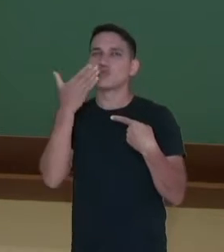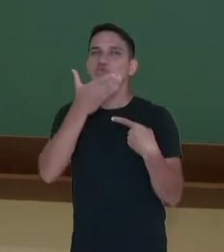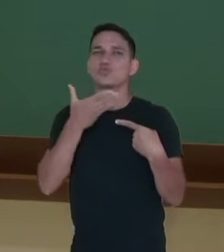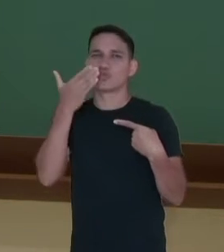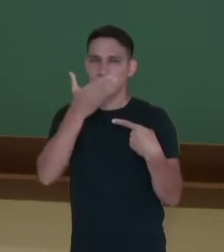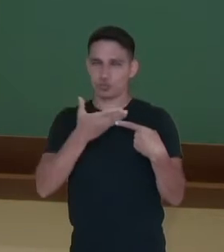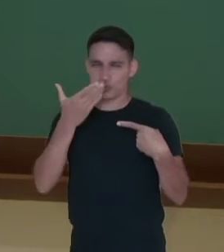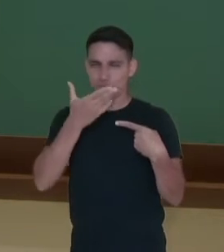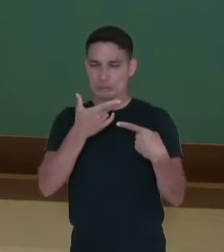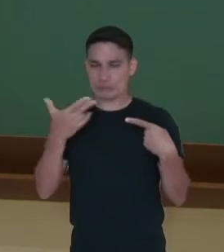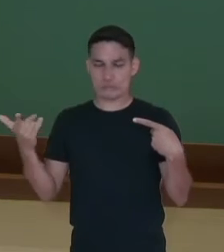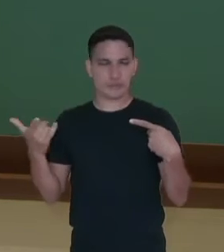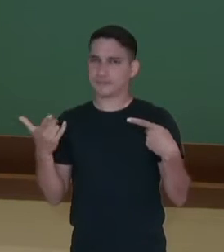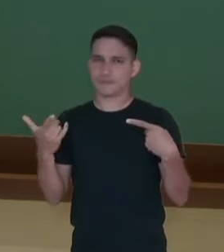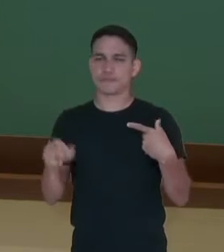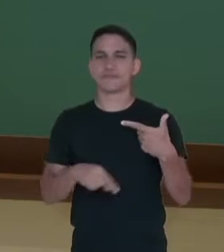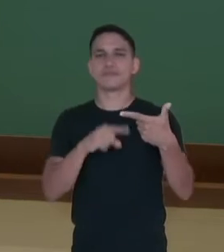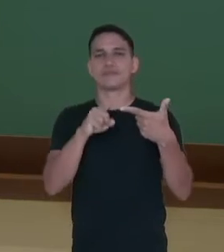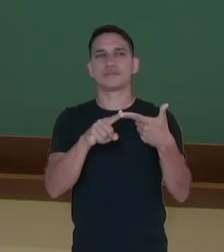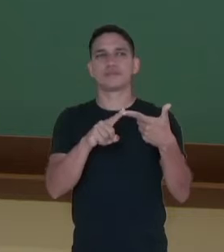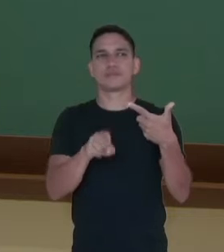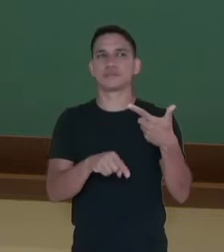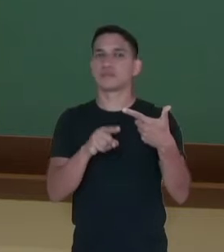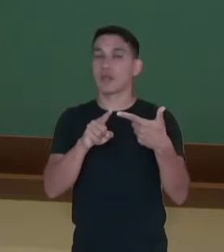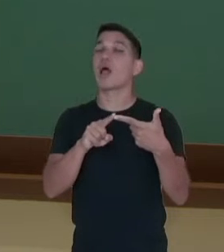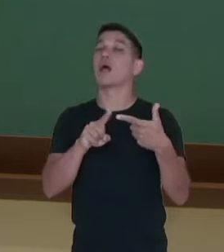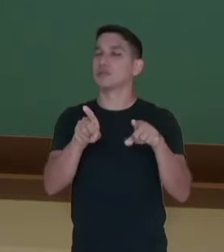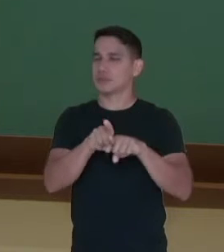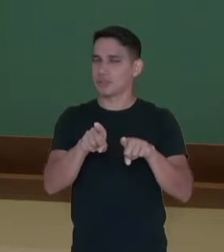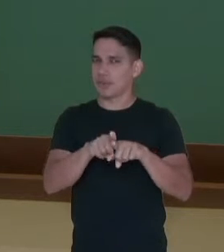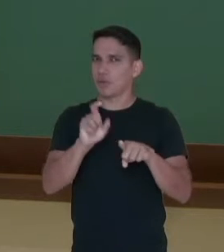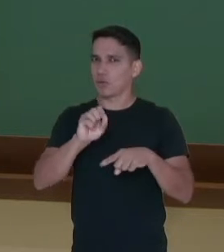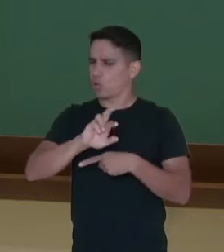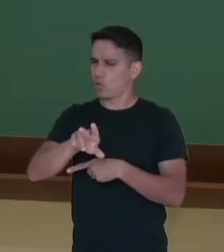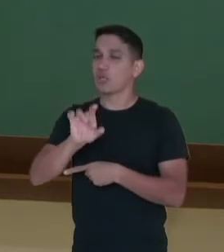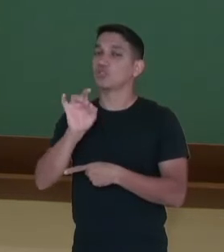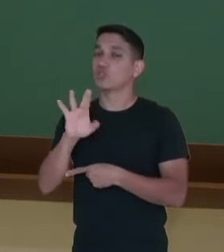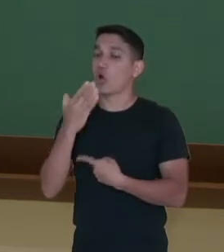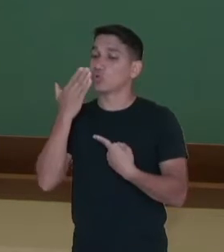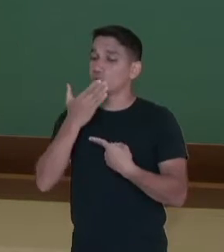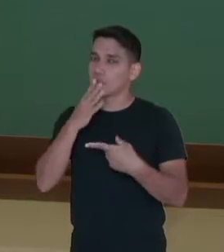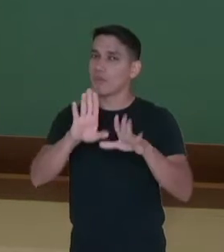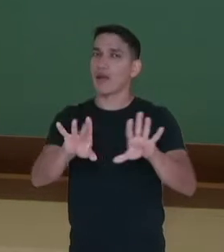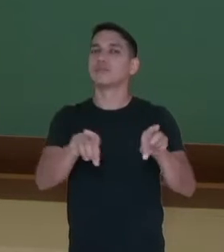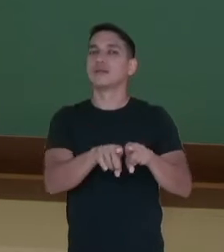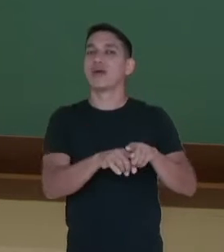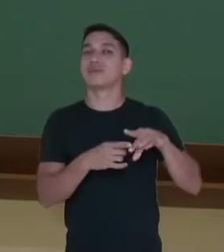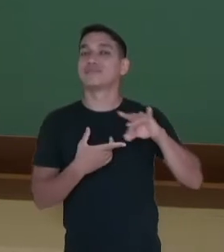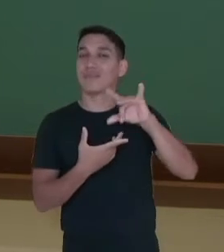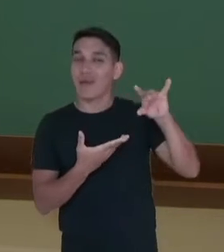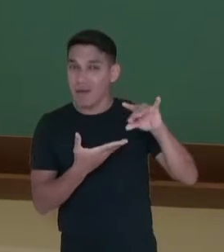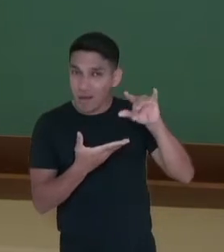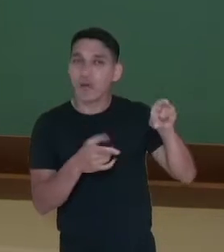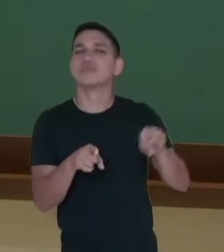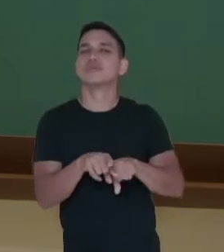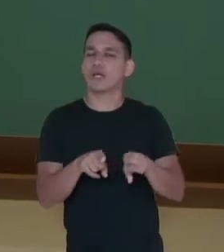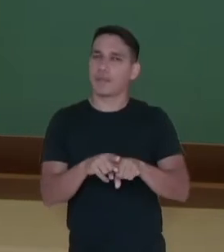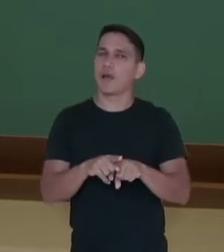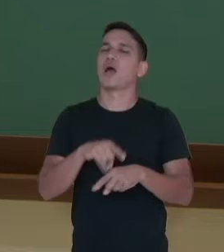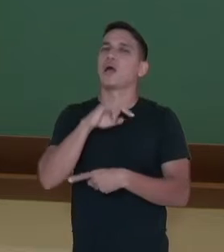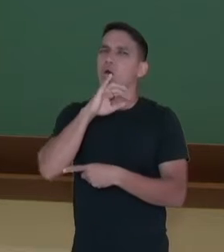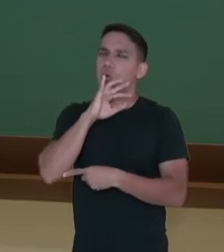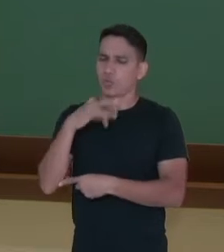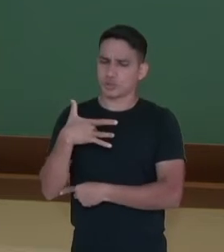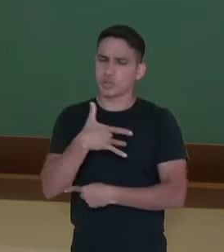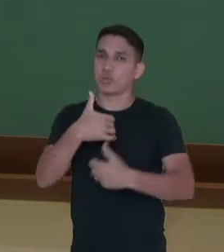doces, tá? Além disso, né, não só o doce, mas o sal também faz mal, né? Muito doce, muito